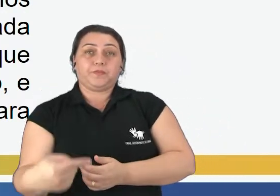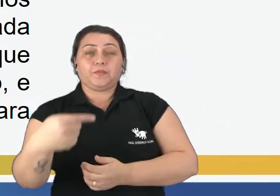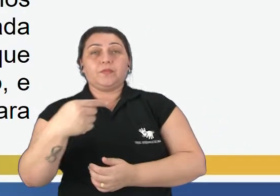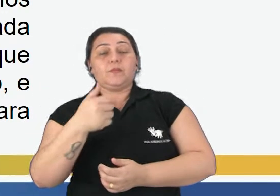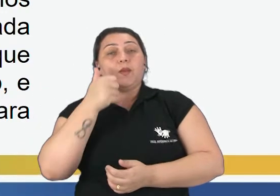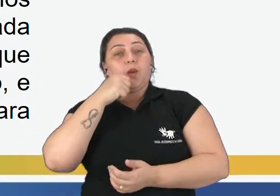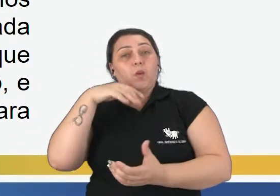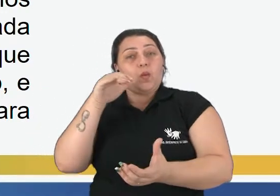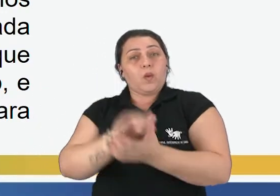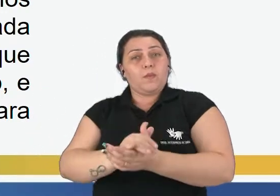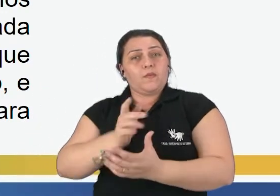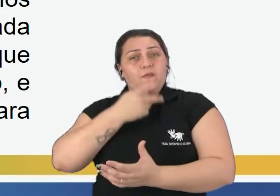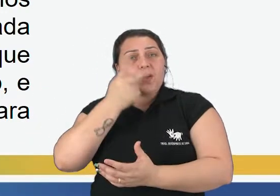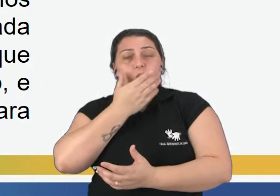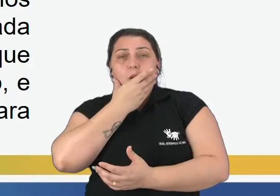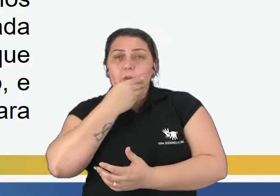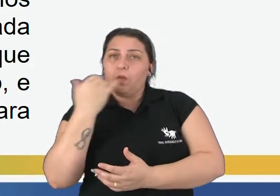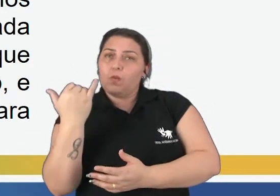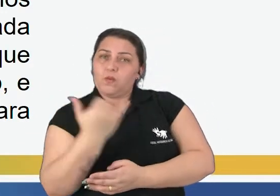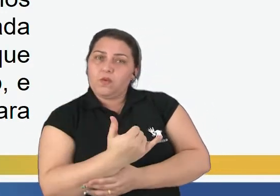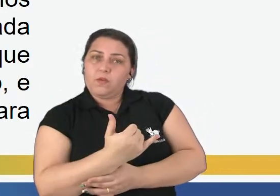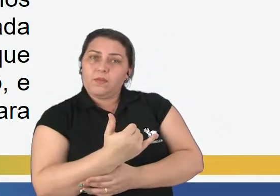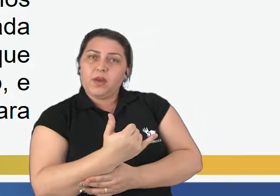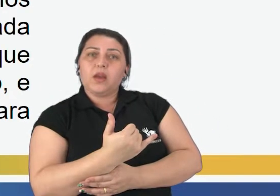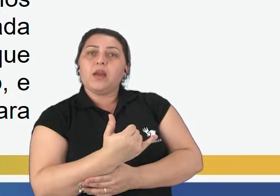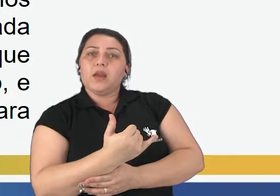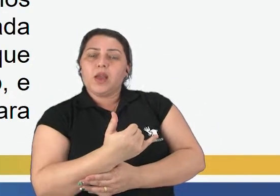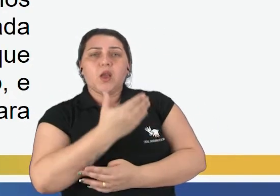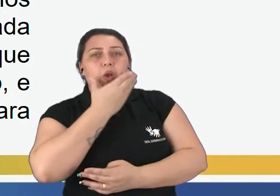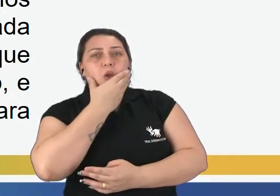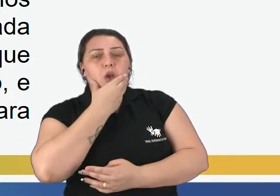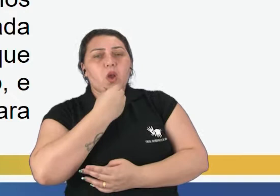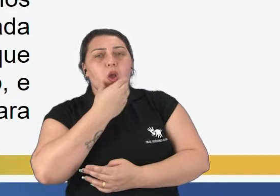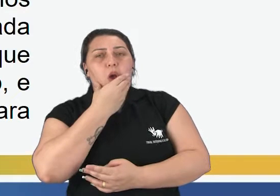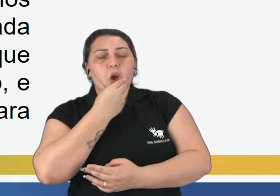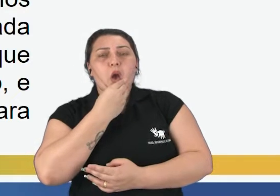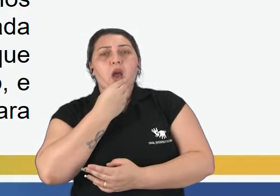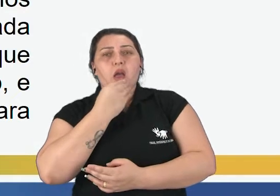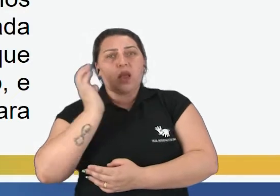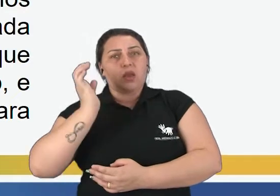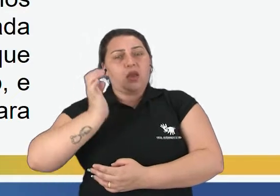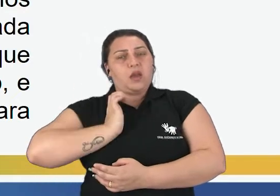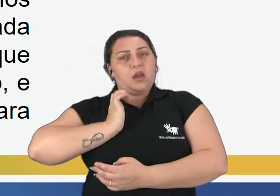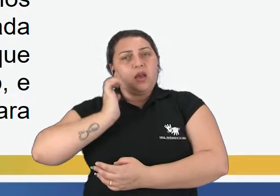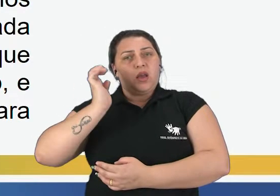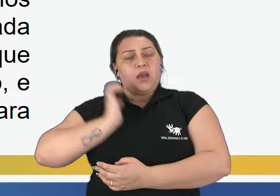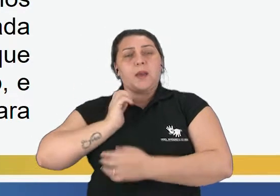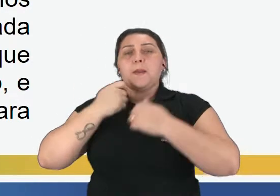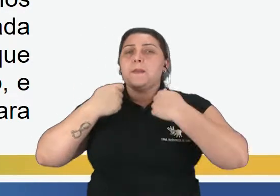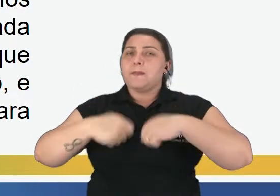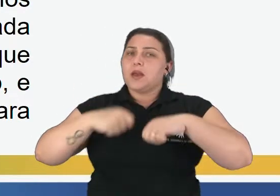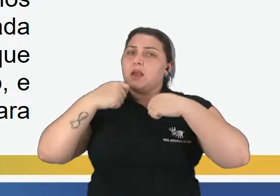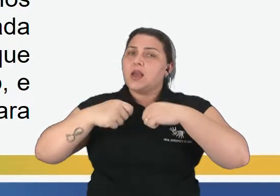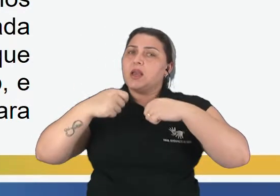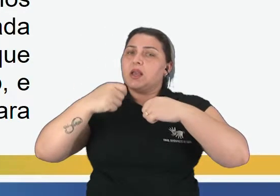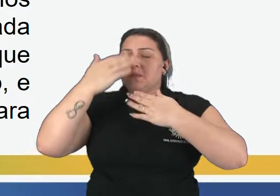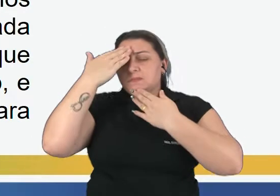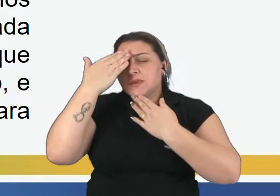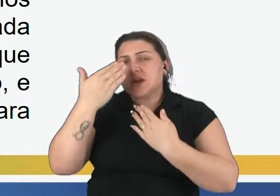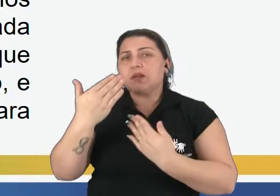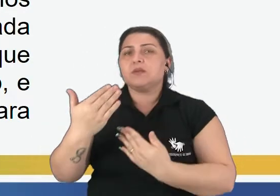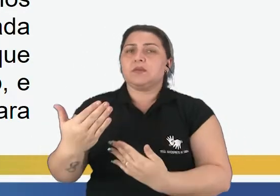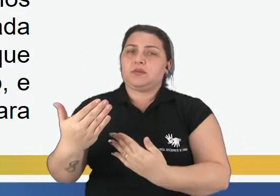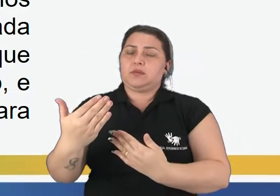a esposa disse ao sapateiro: "Esses homenzinhos nos deixaram ricos e devemos ser gratos a